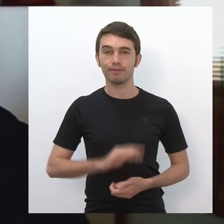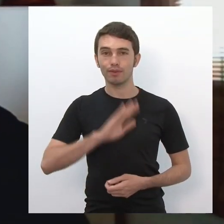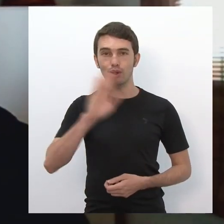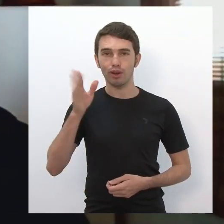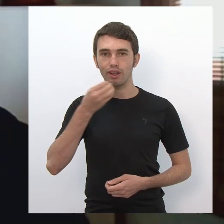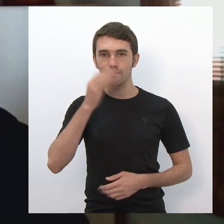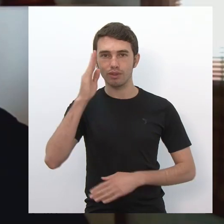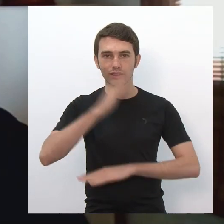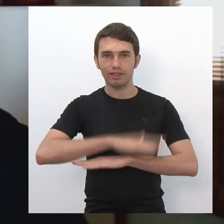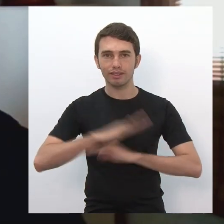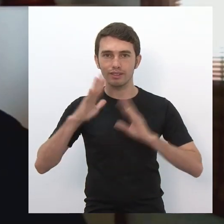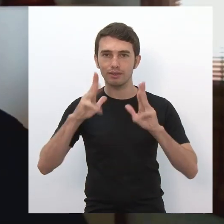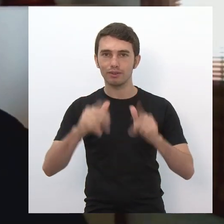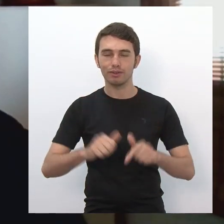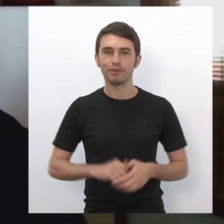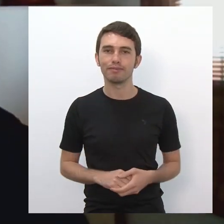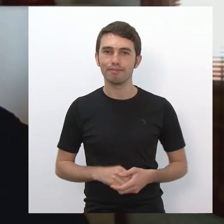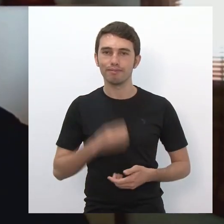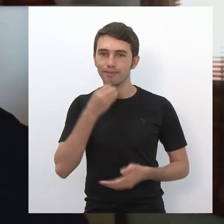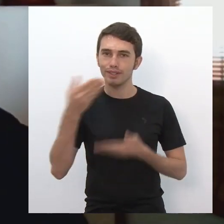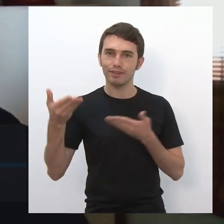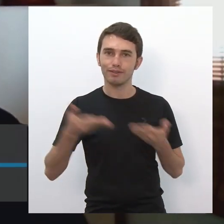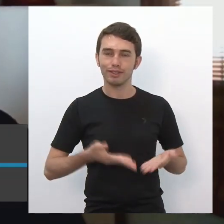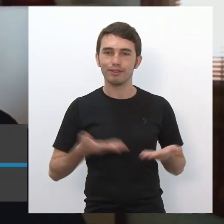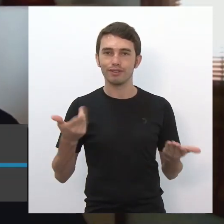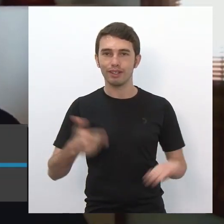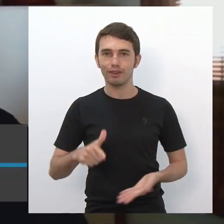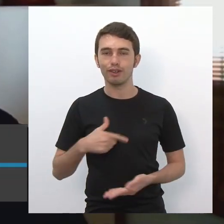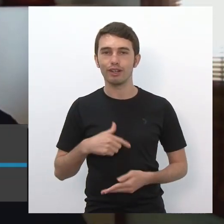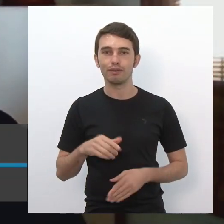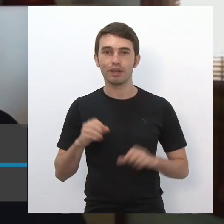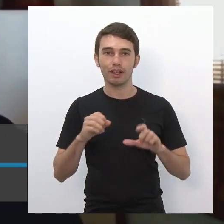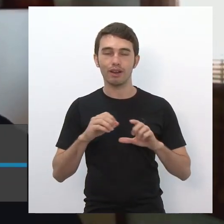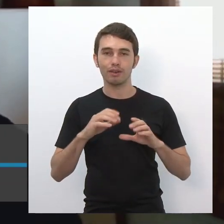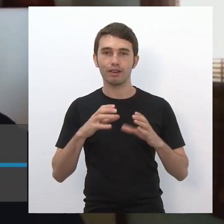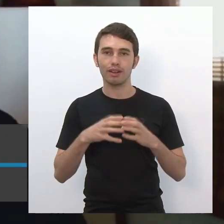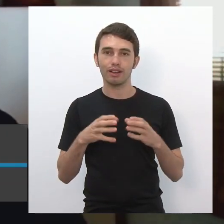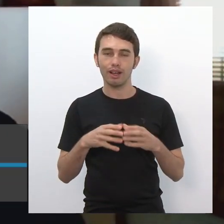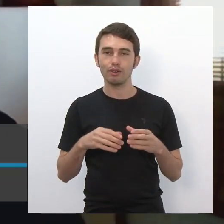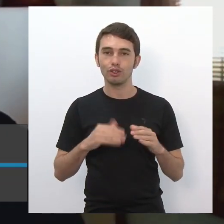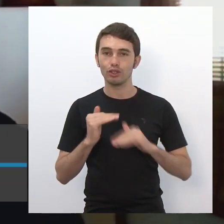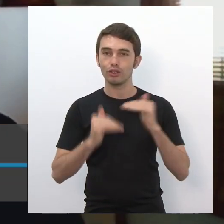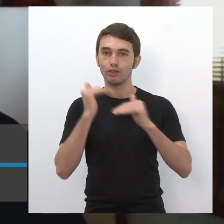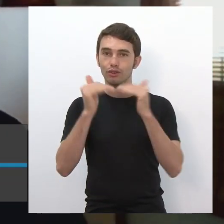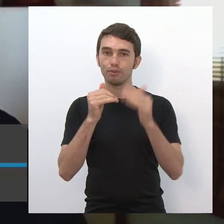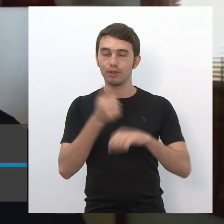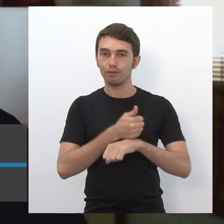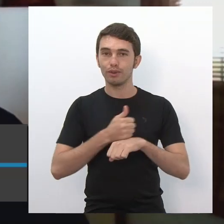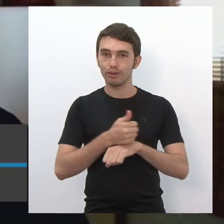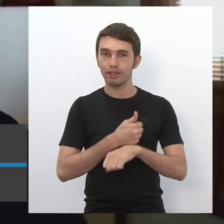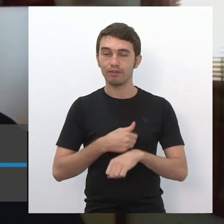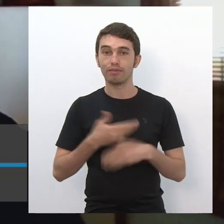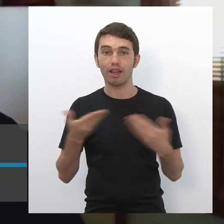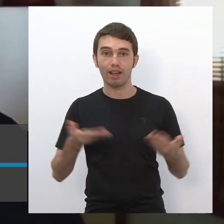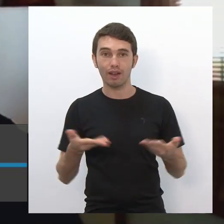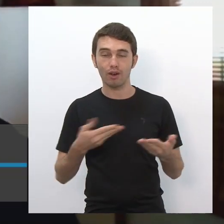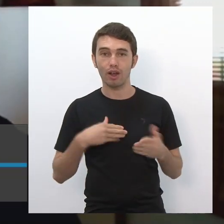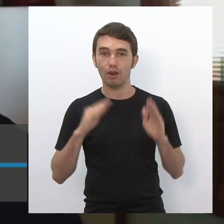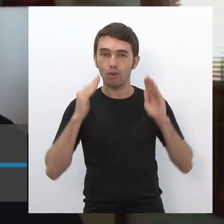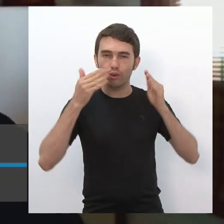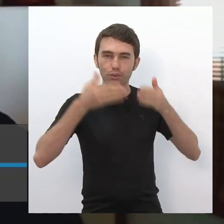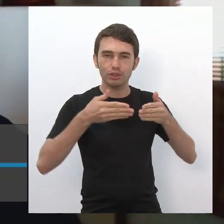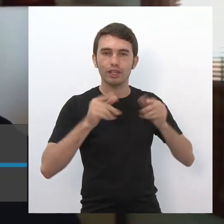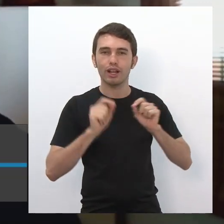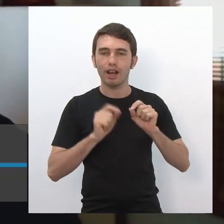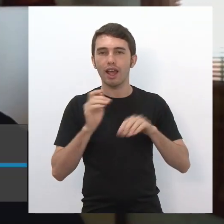Olá, boa tarde a todos. Sejam bem-vindos ao canal de desenvolvimento profissional. Esse canal visa apoiar o